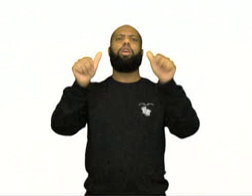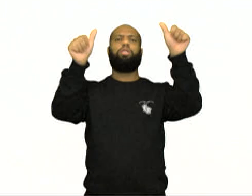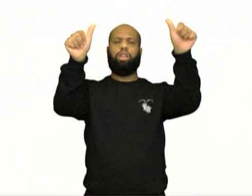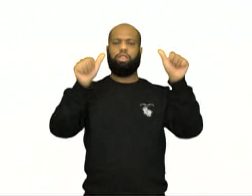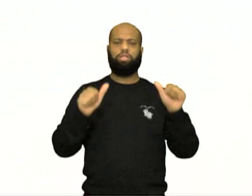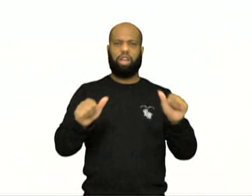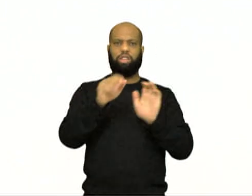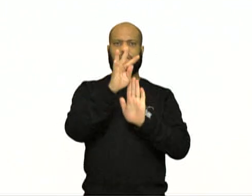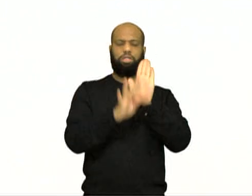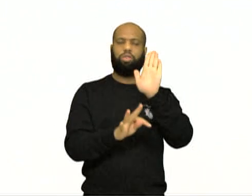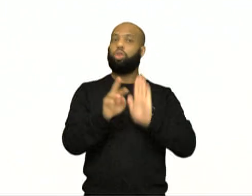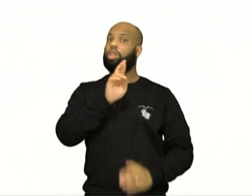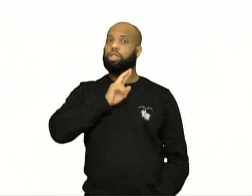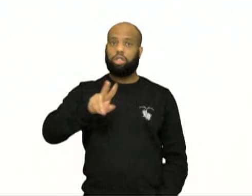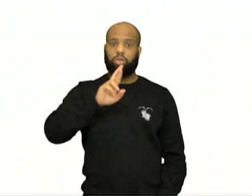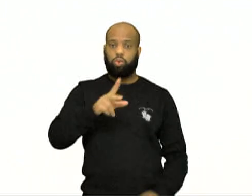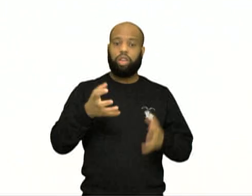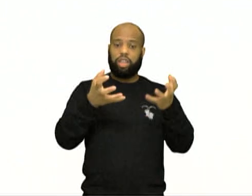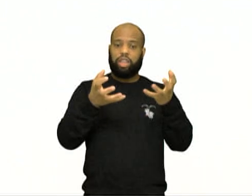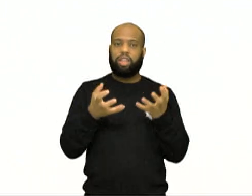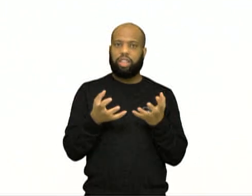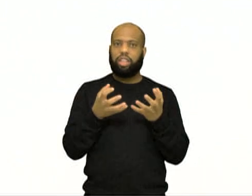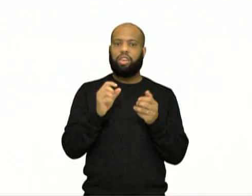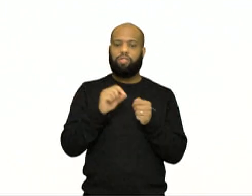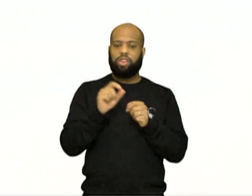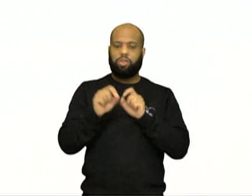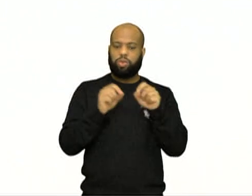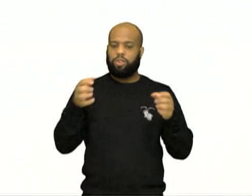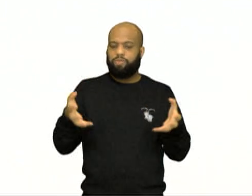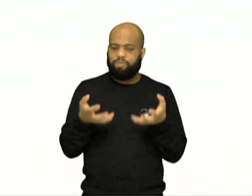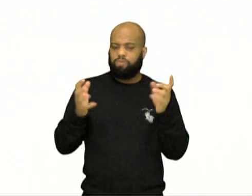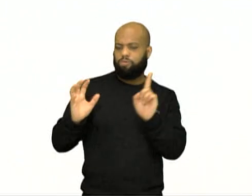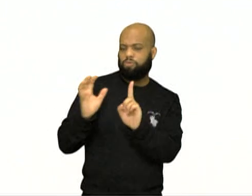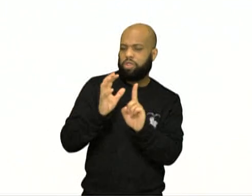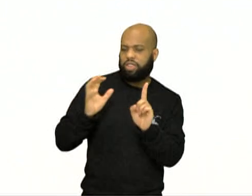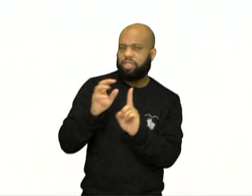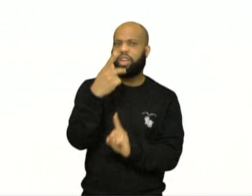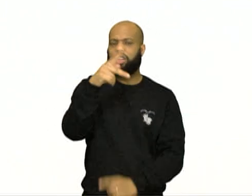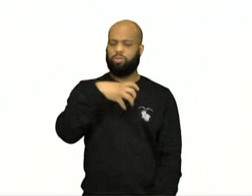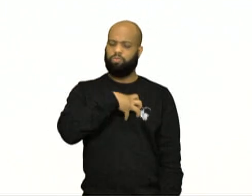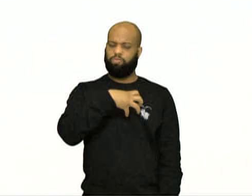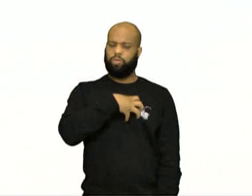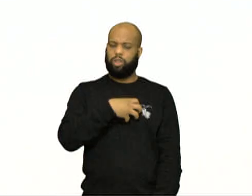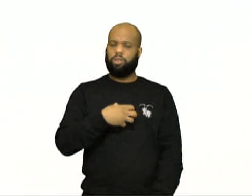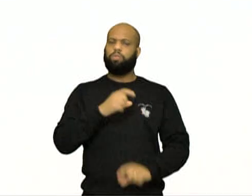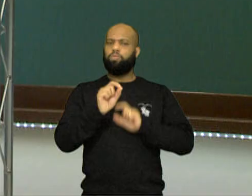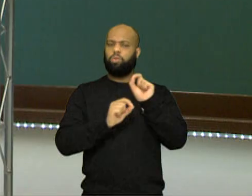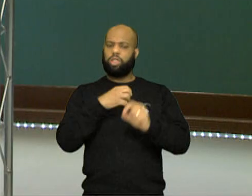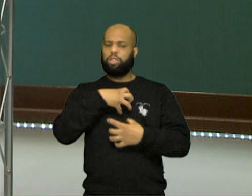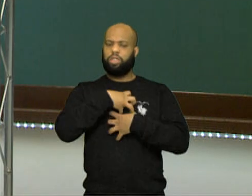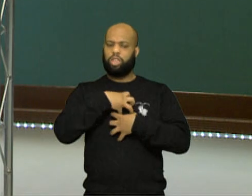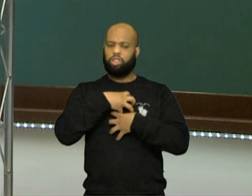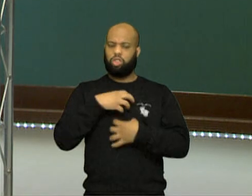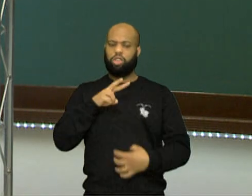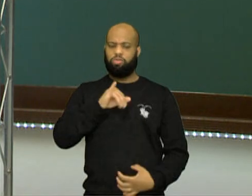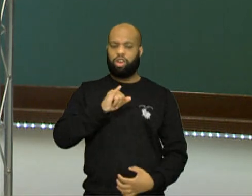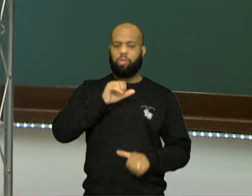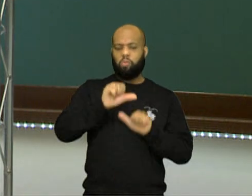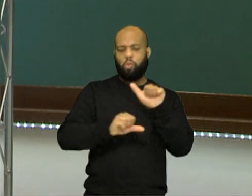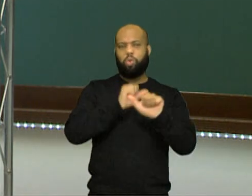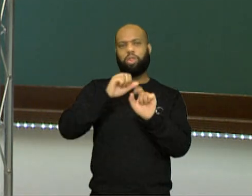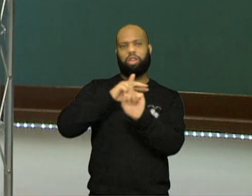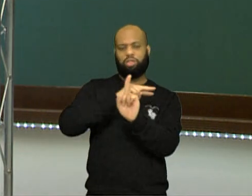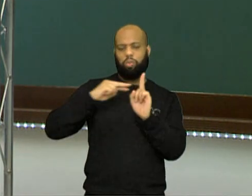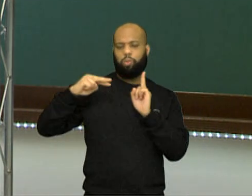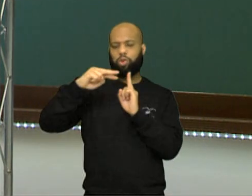simples texto. Ele vai tentar mexer com o seu sentimento, com o que você sente, vai alterar a sua visão de